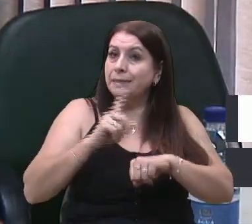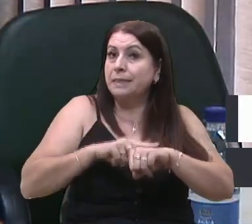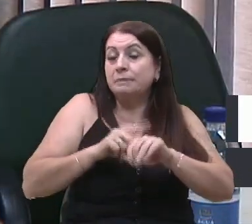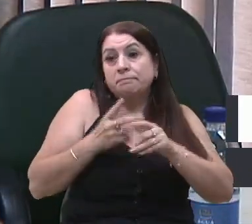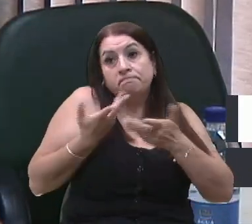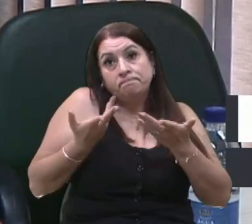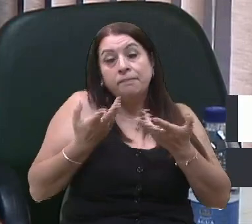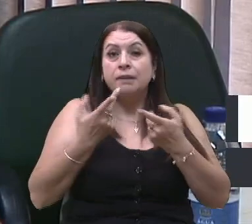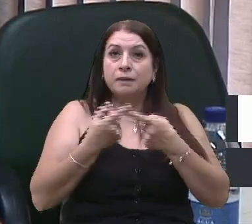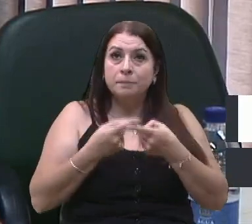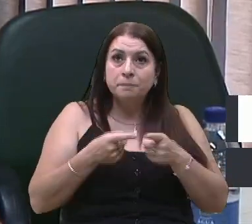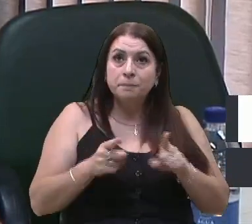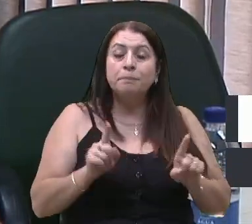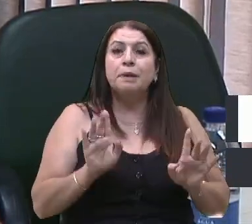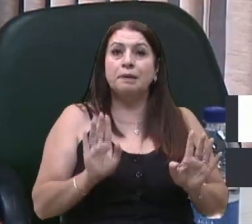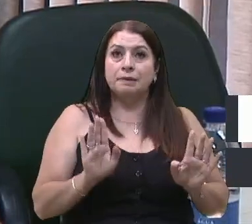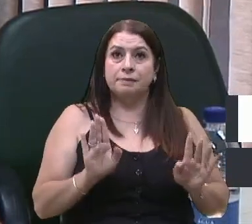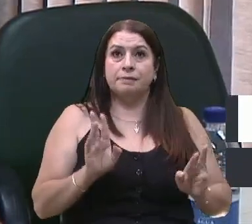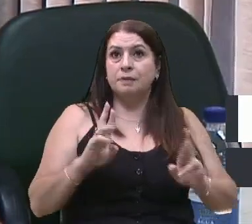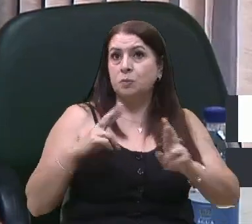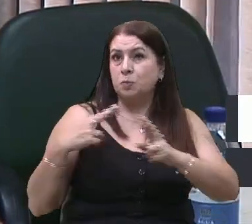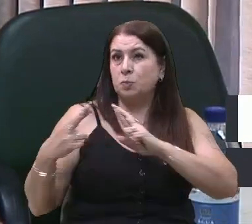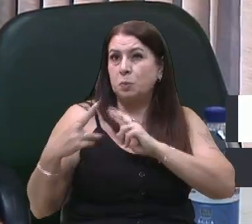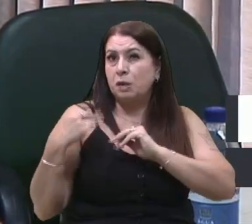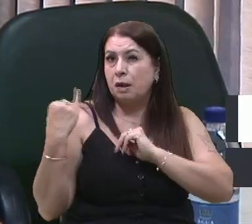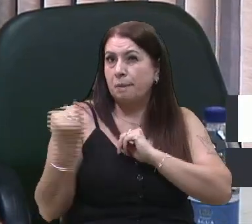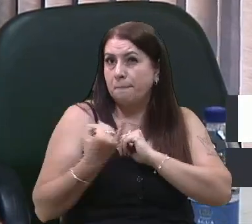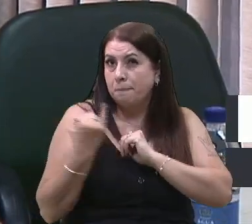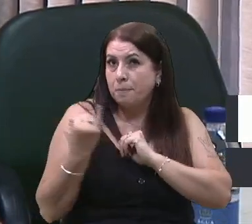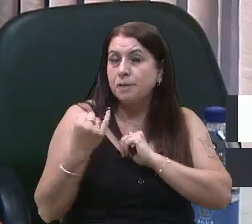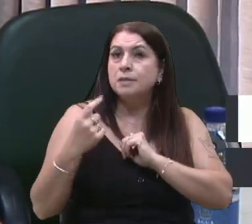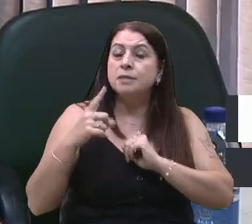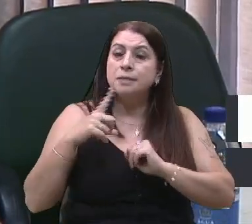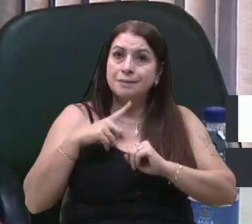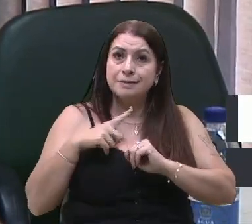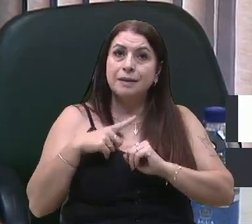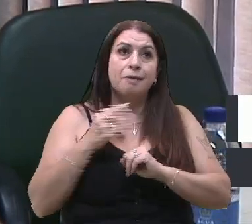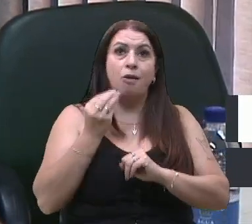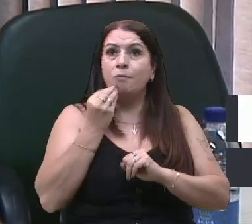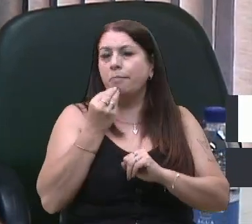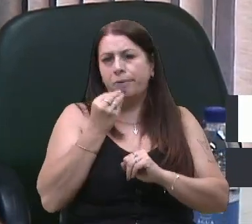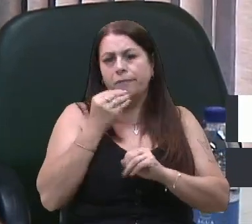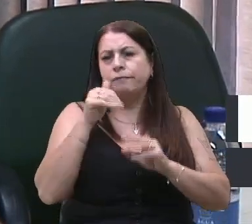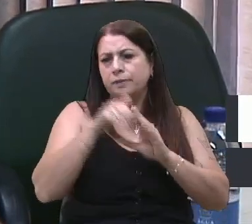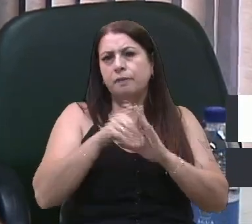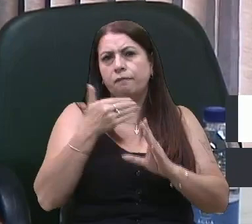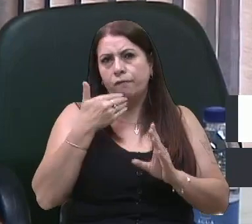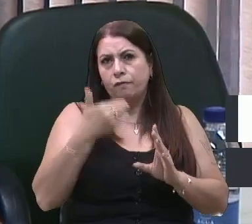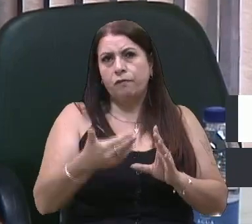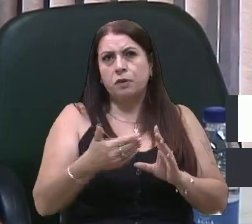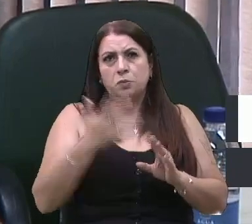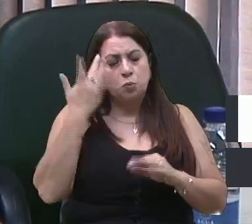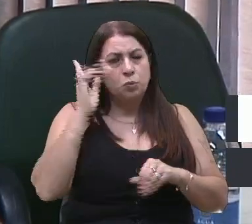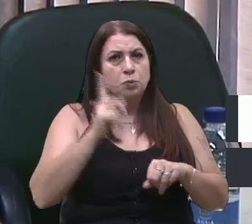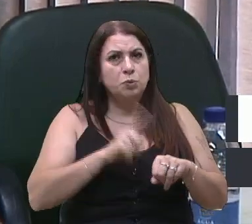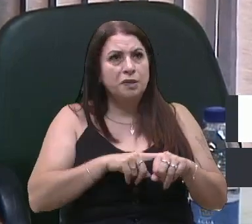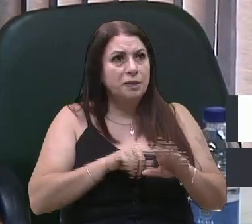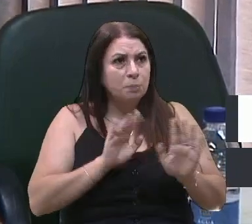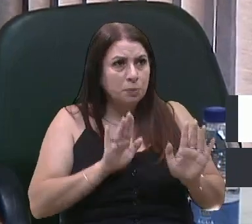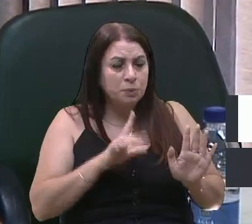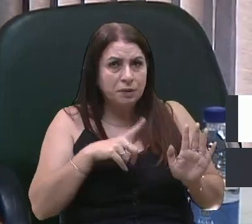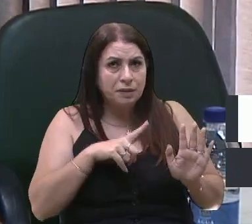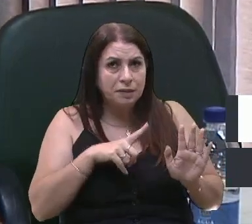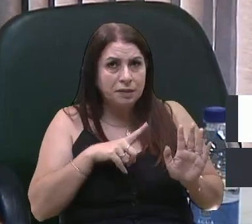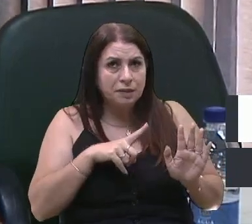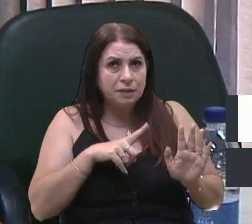mas, né, com relação à importância que isso tem para o trabalhador, obviamente eu votarei favorável. Não sei quanto tempo tem ainda, vereador, não